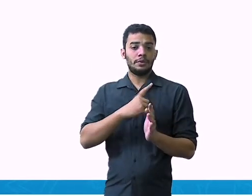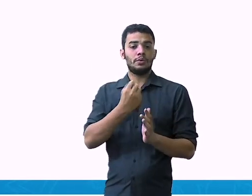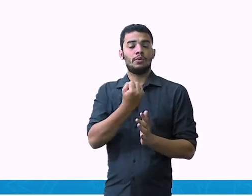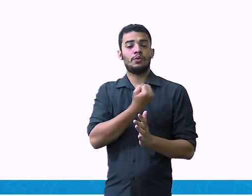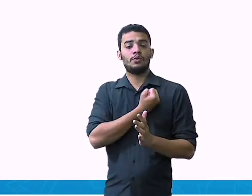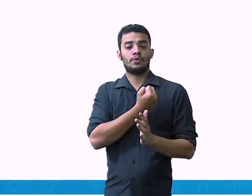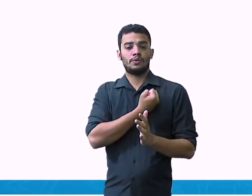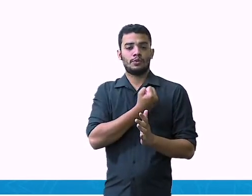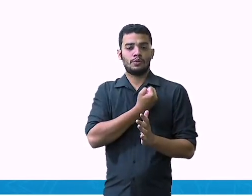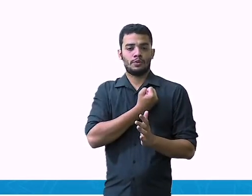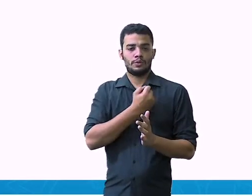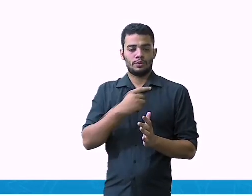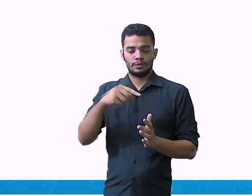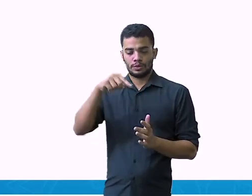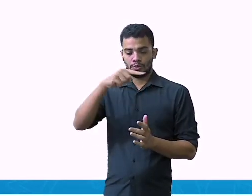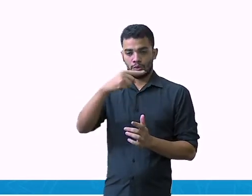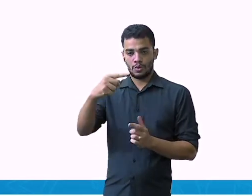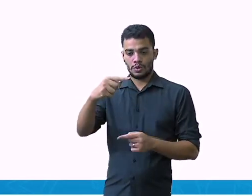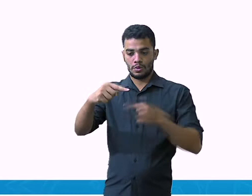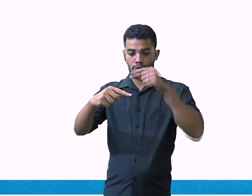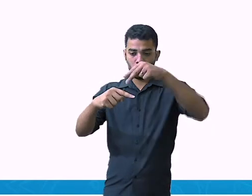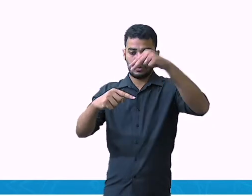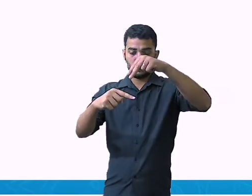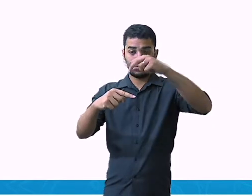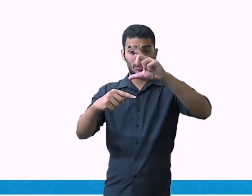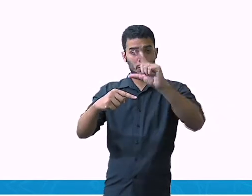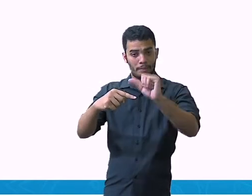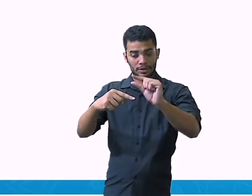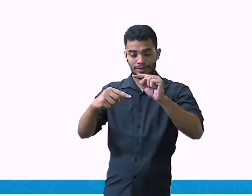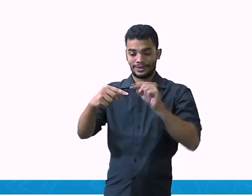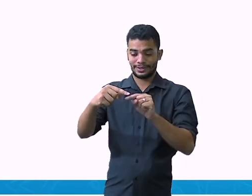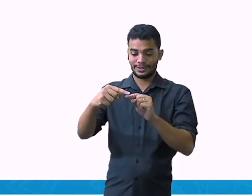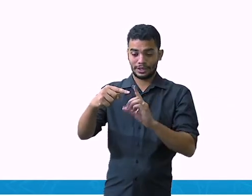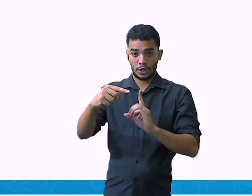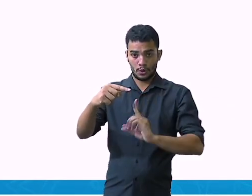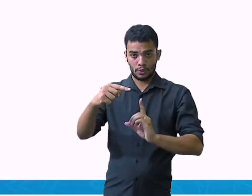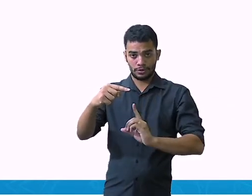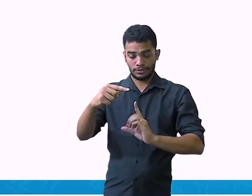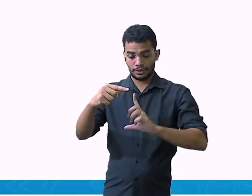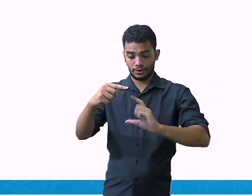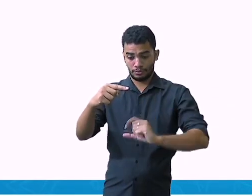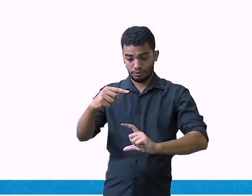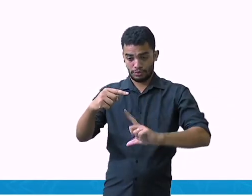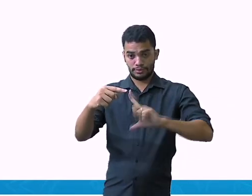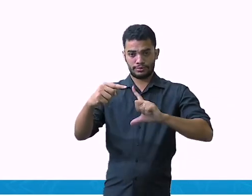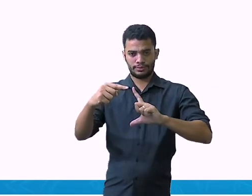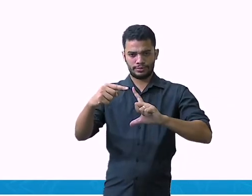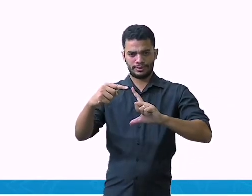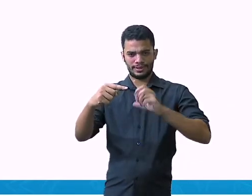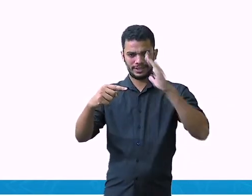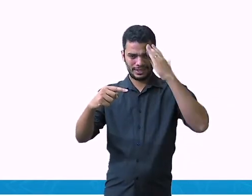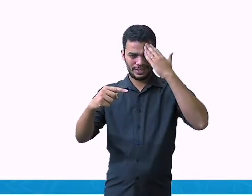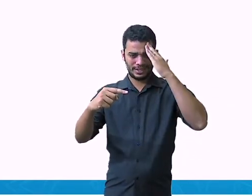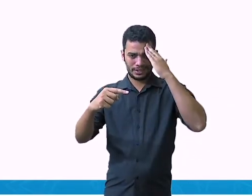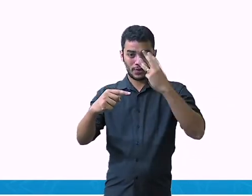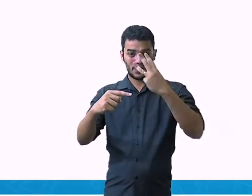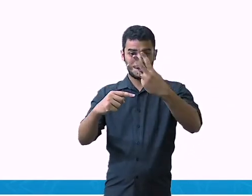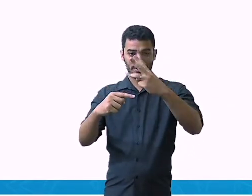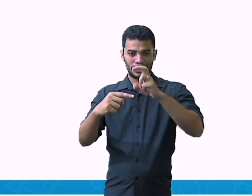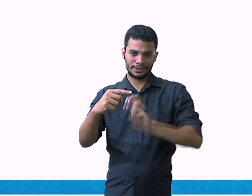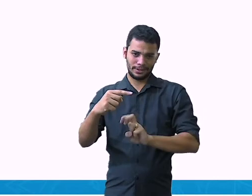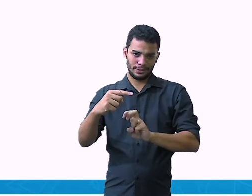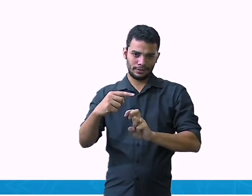o denominador. Então, 3/5, 7/9, 2/3 e qualquer outra que